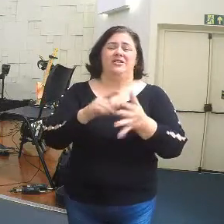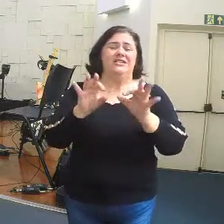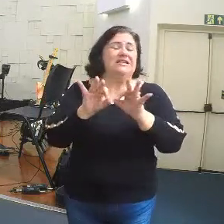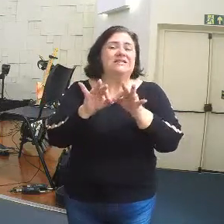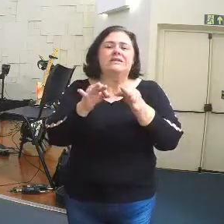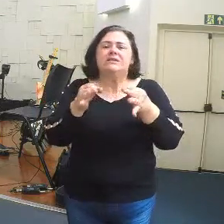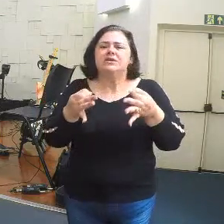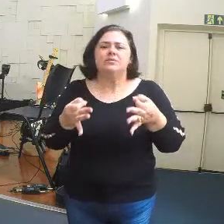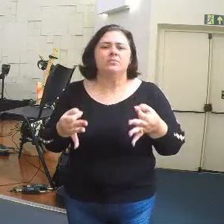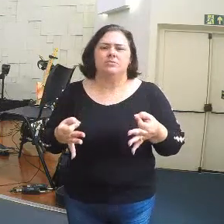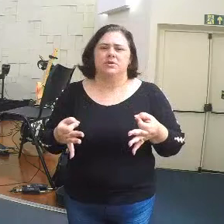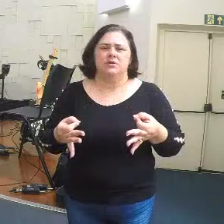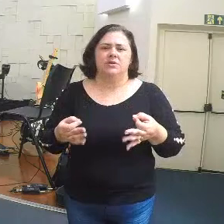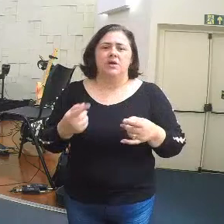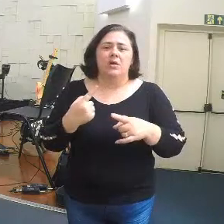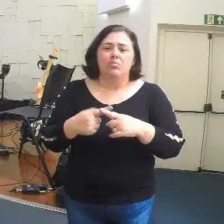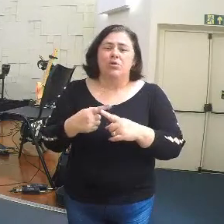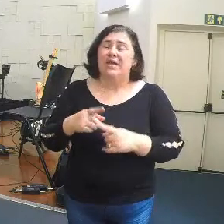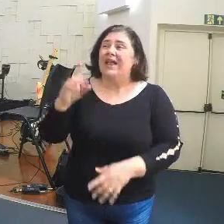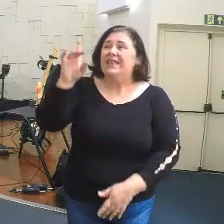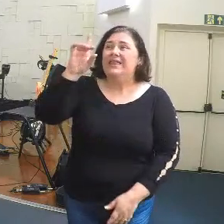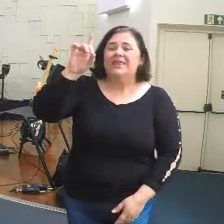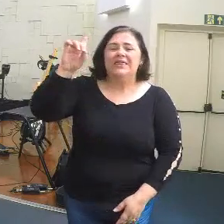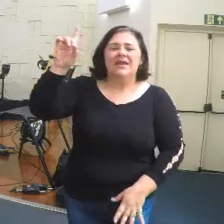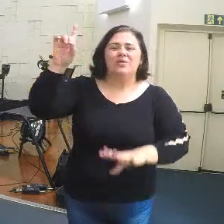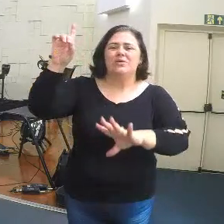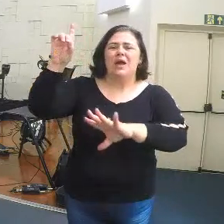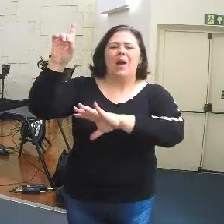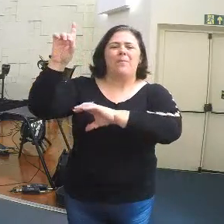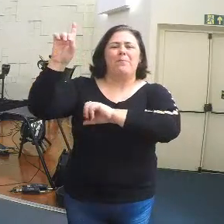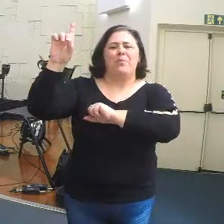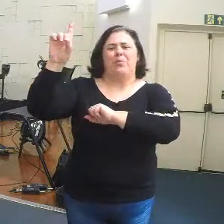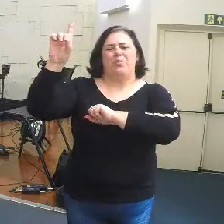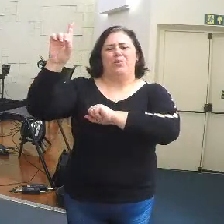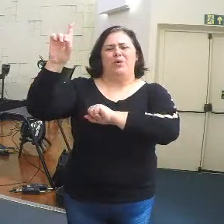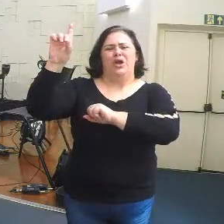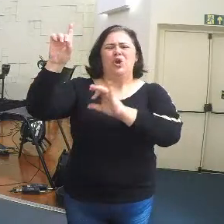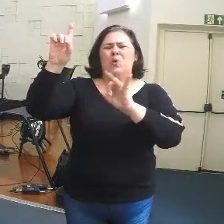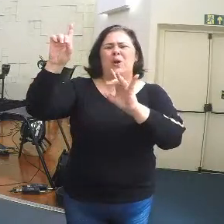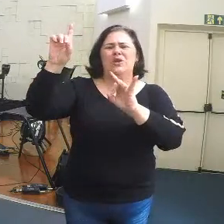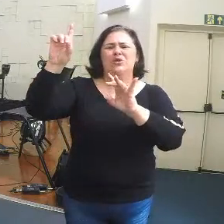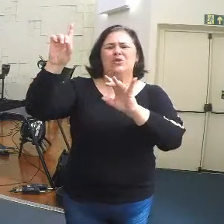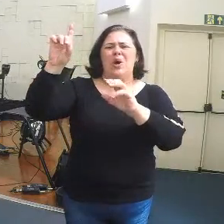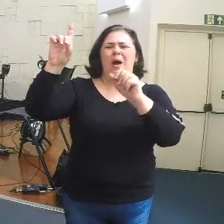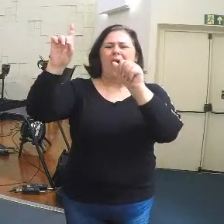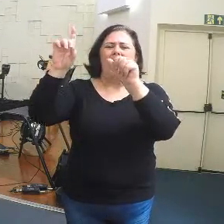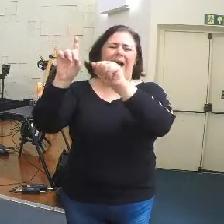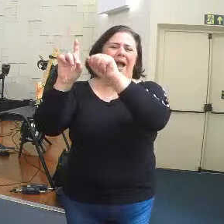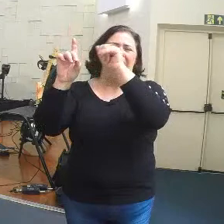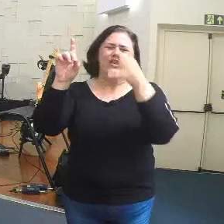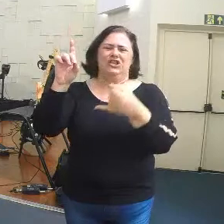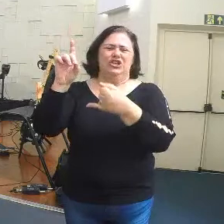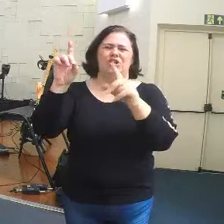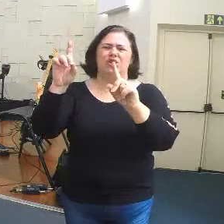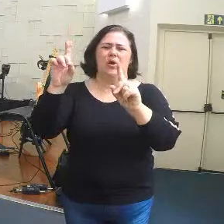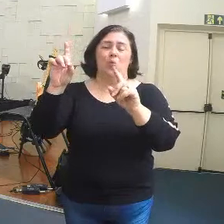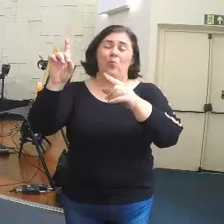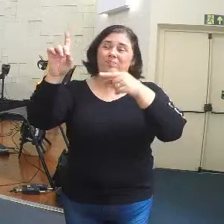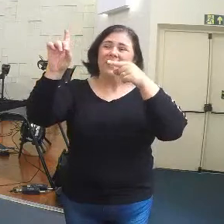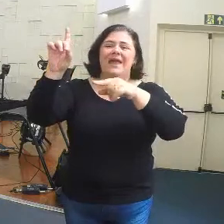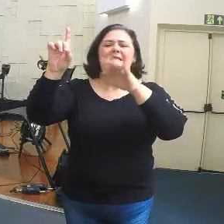a natureza de Deus, não apenas com o atributo dele, mas com o seu próprio ser, é